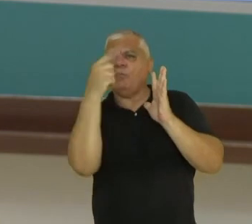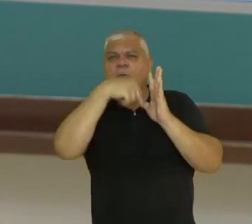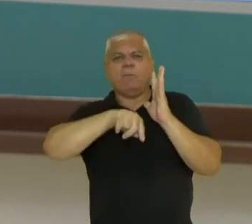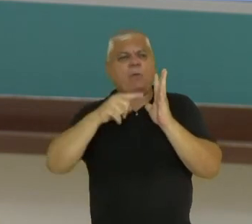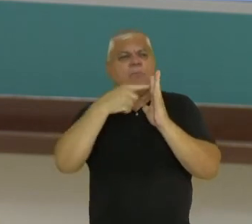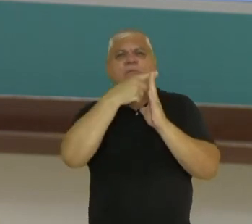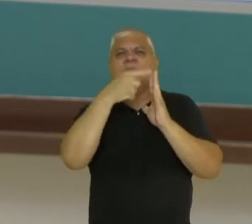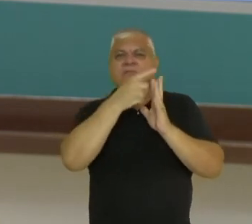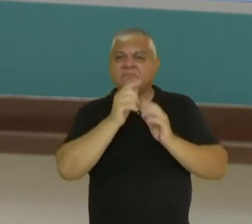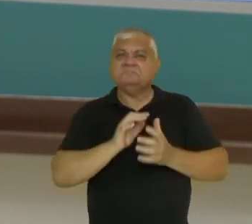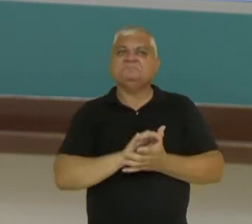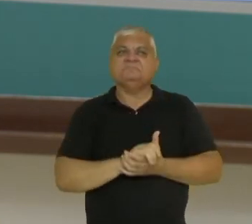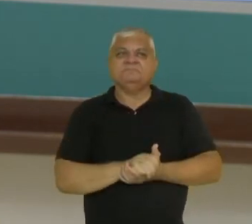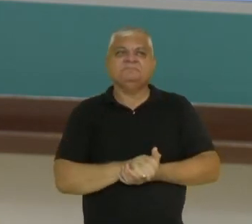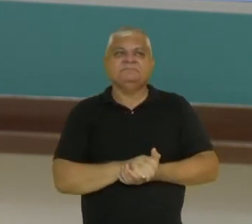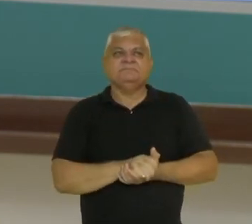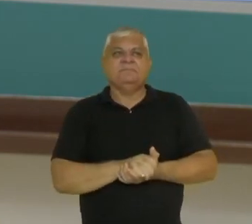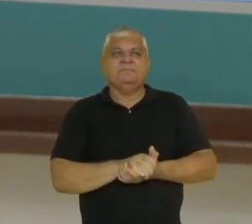linear.